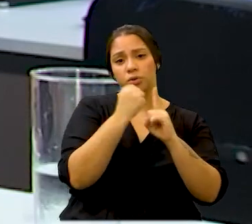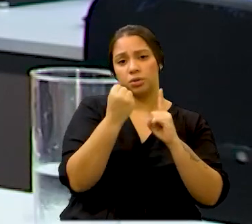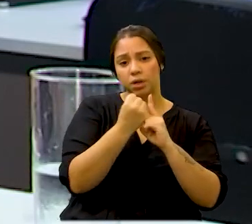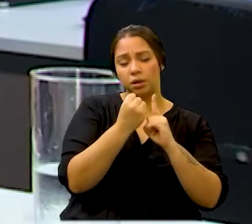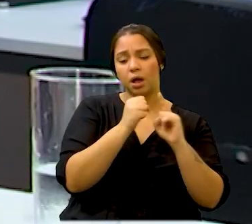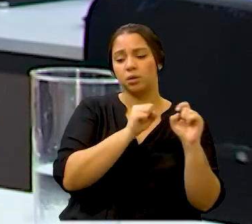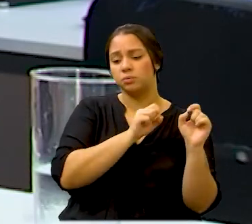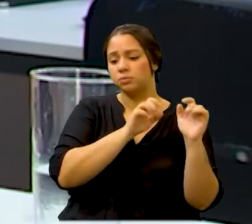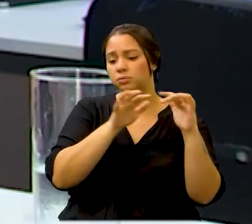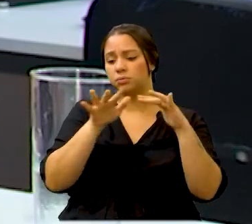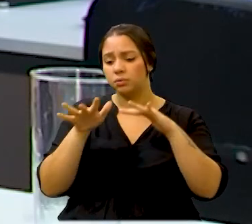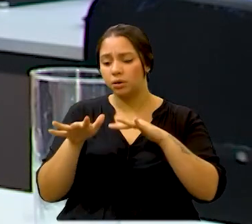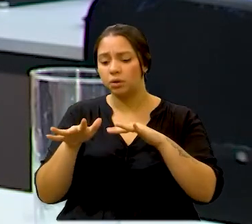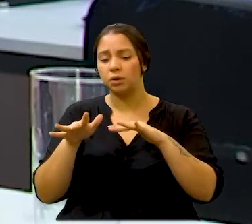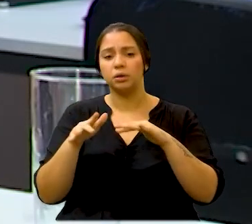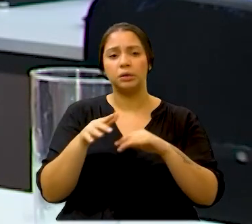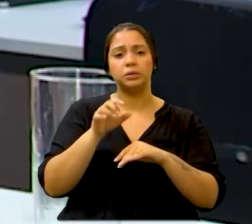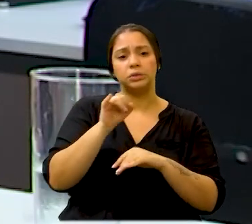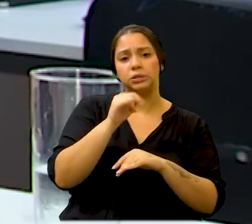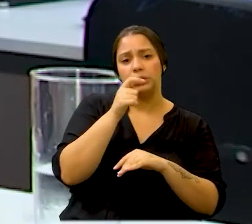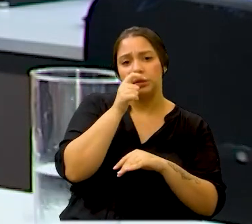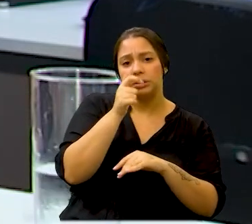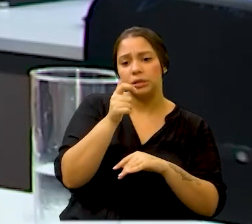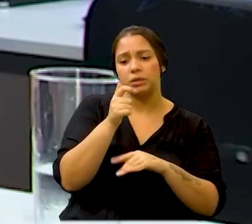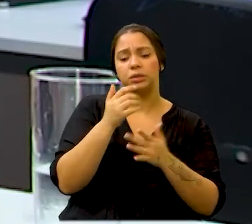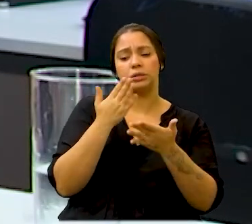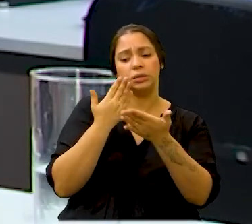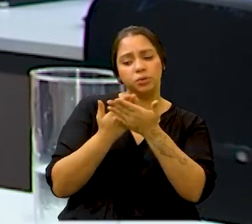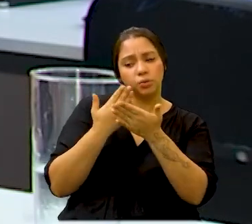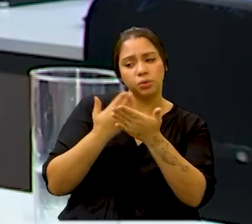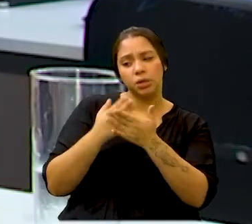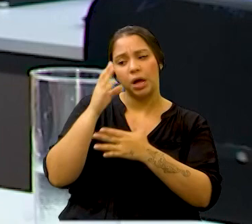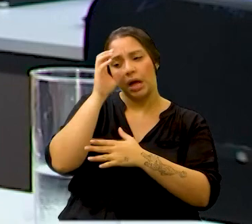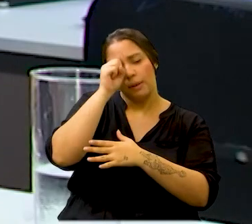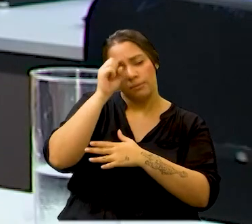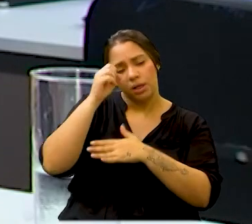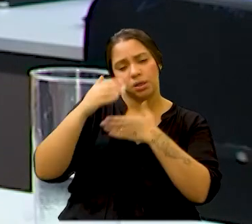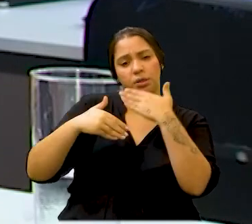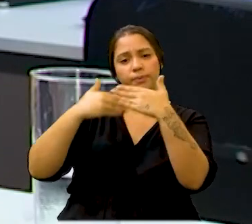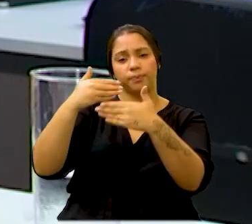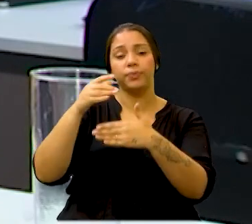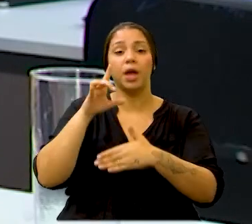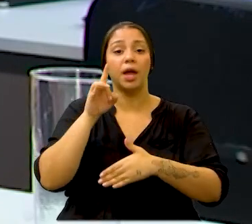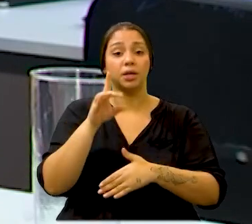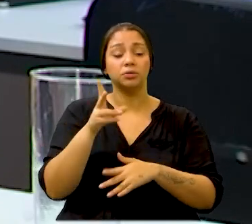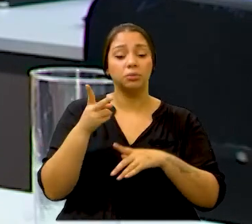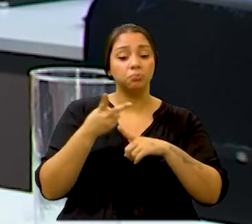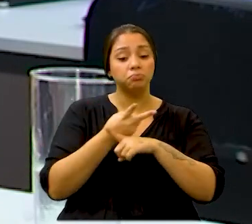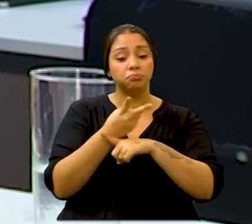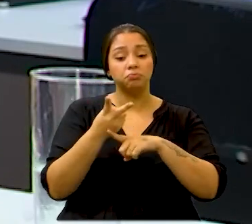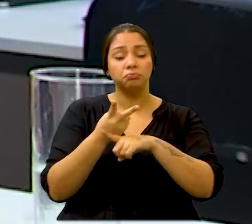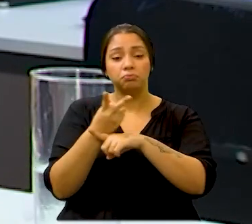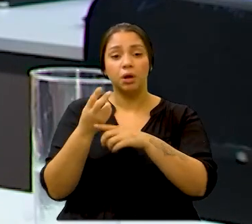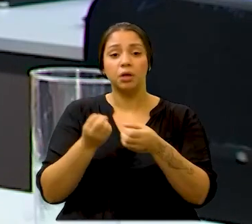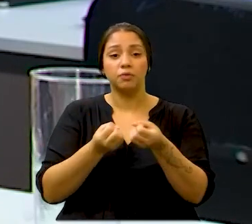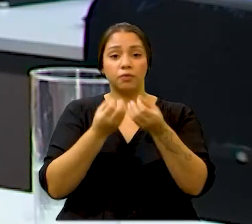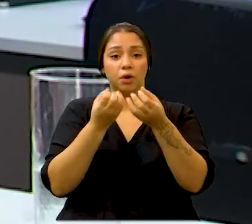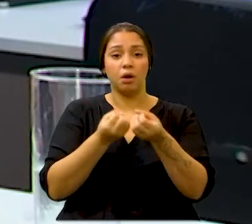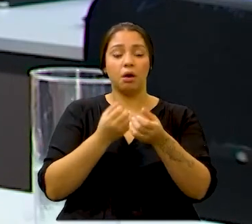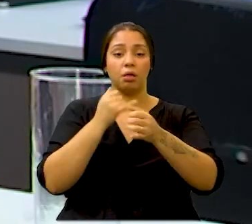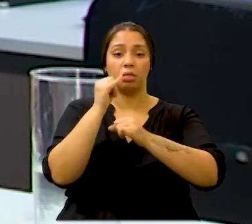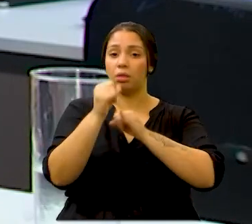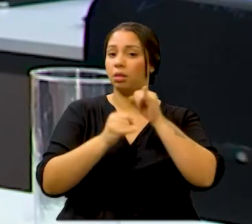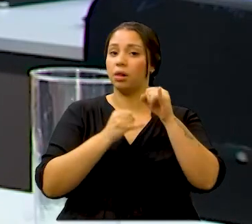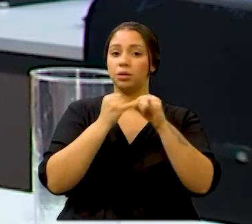a sociedade acesse, né, tenha interesse de estudar, aprender. Então, é só buscar essas informações